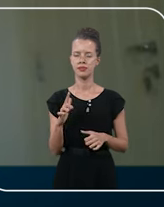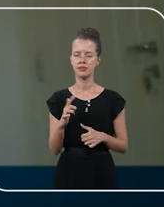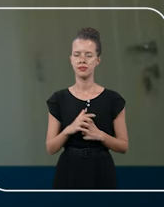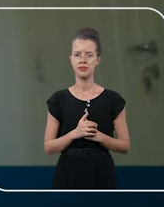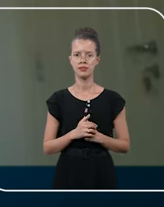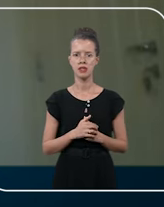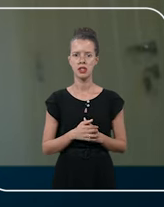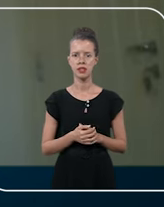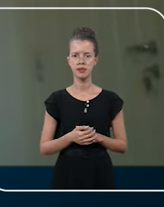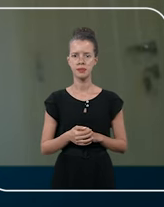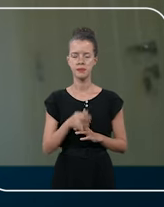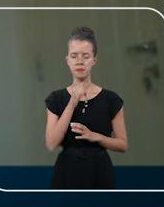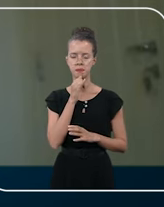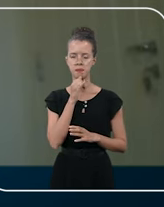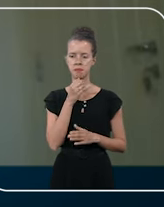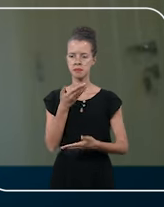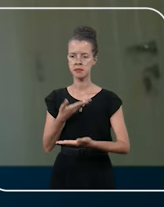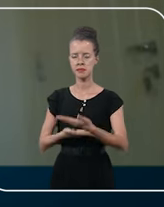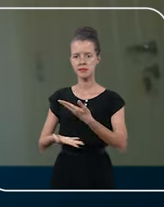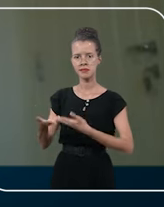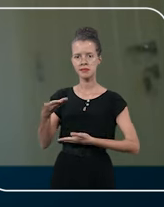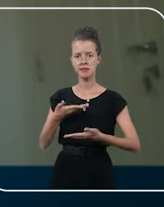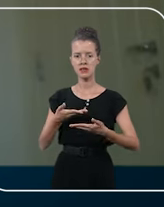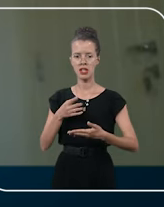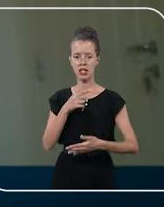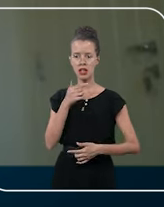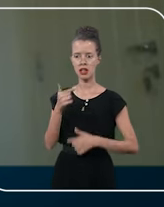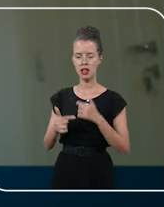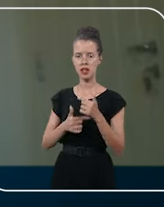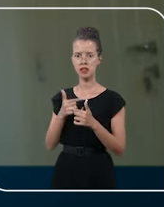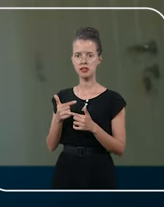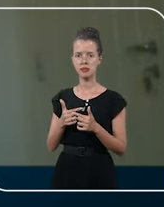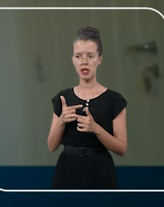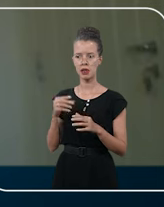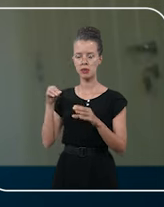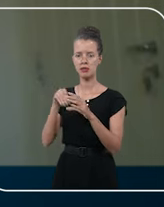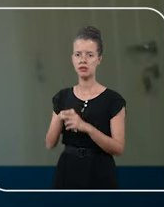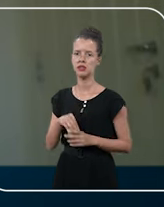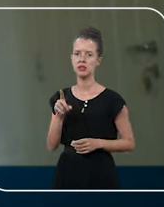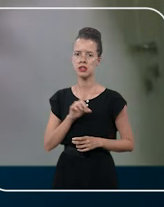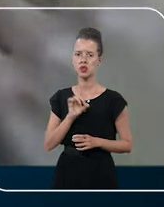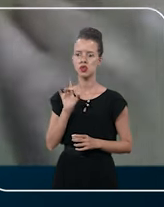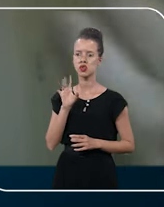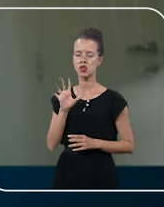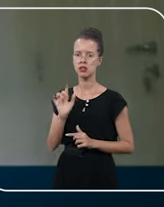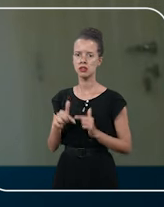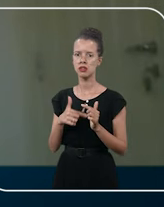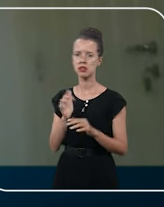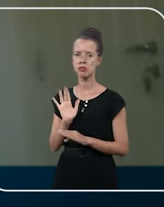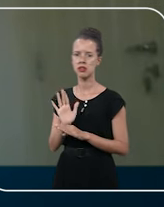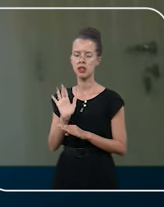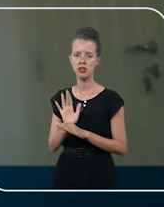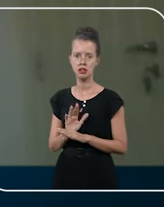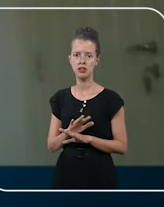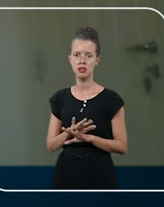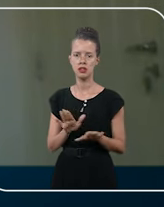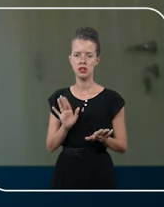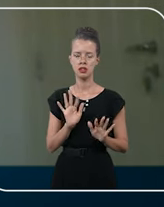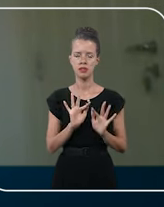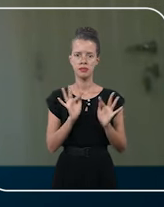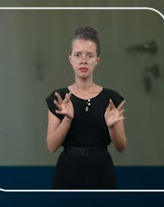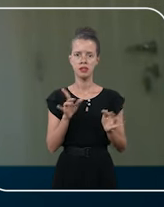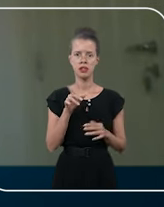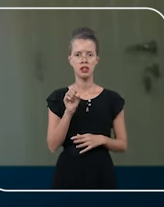relação empregatícia. Então, nesse caso, o próprio STJ